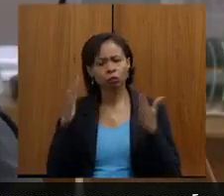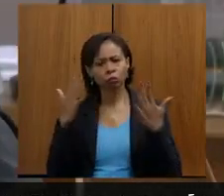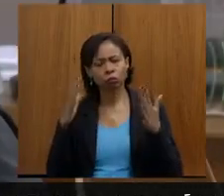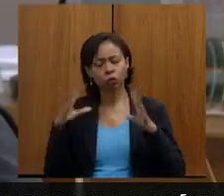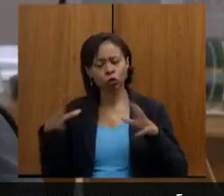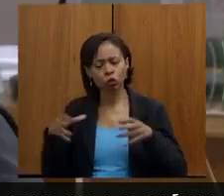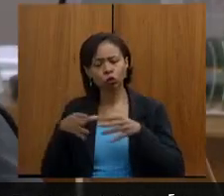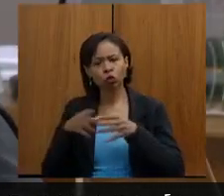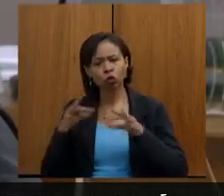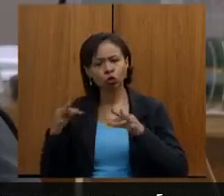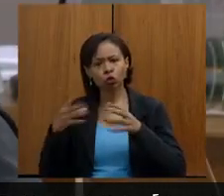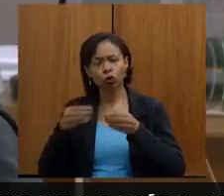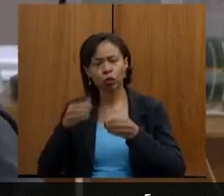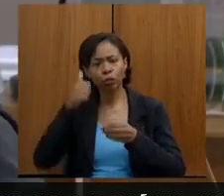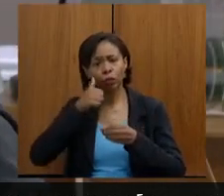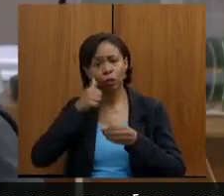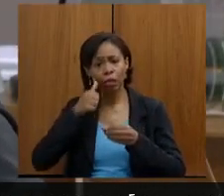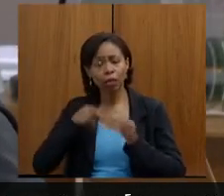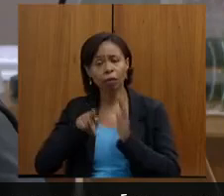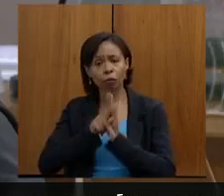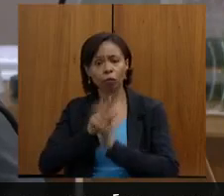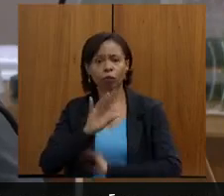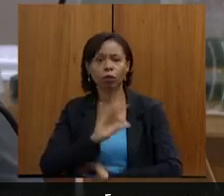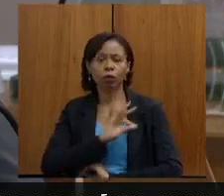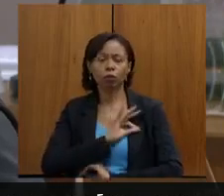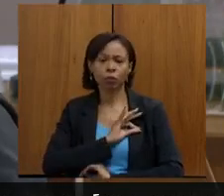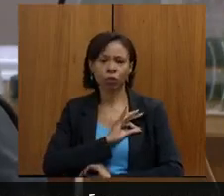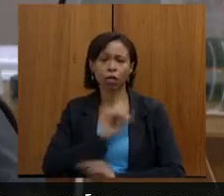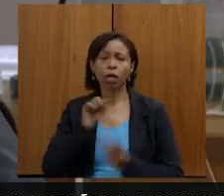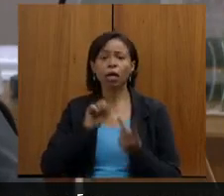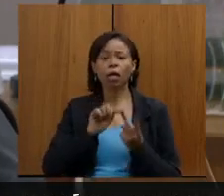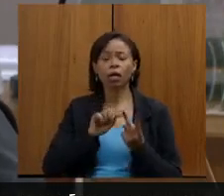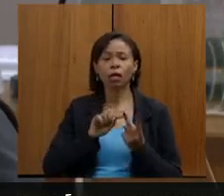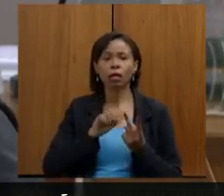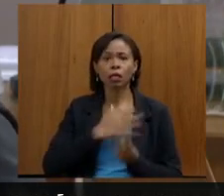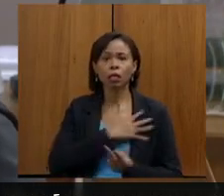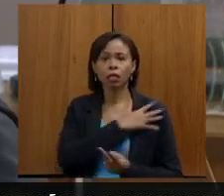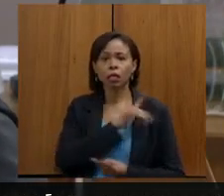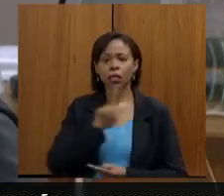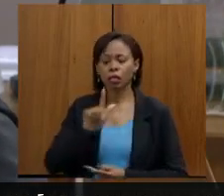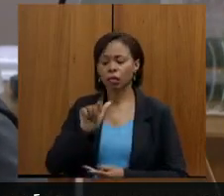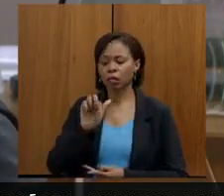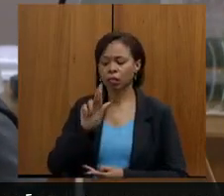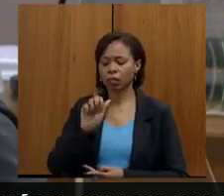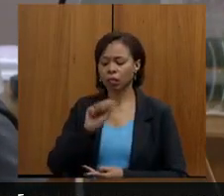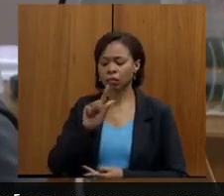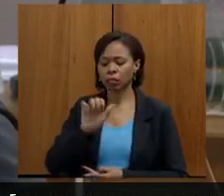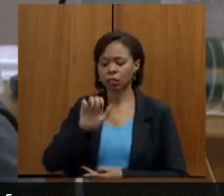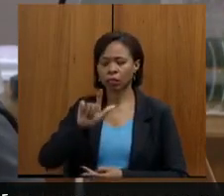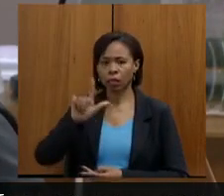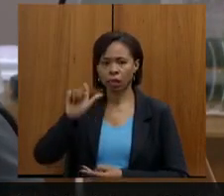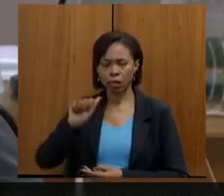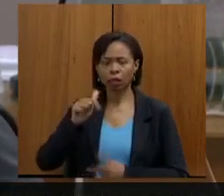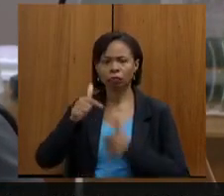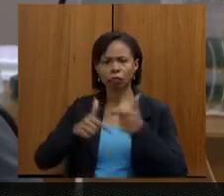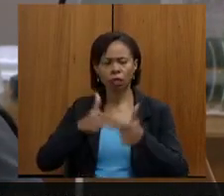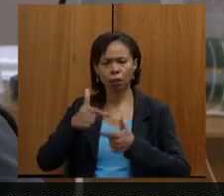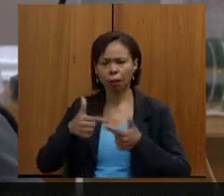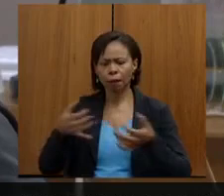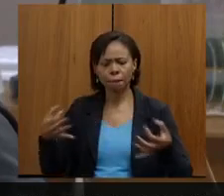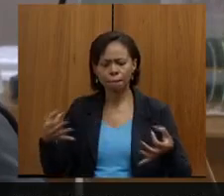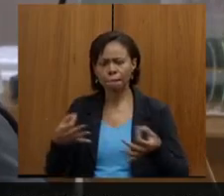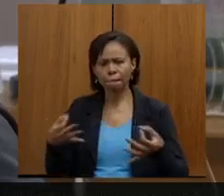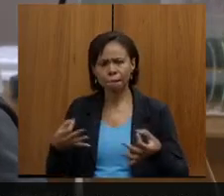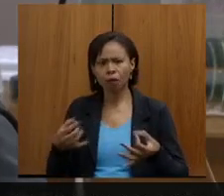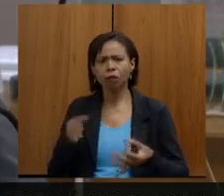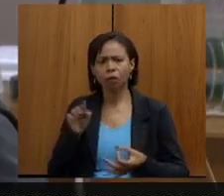todas as mulheres né da Polícia Militar que a tenente-coronel Graziela de feito um belo trabalho lá no cedec tá